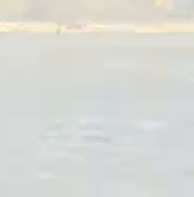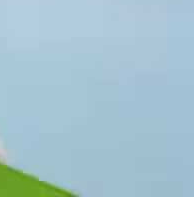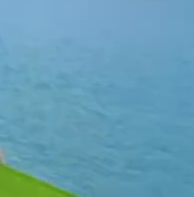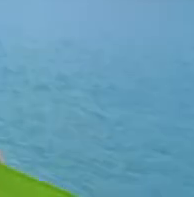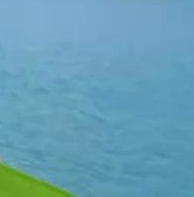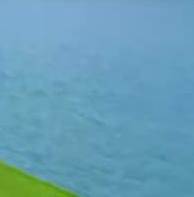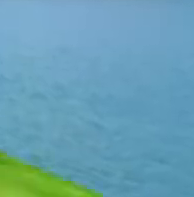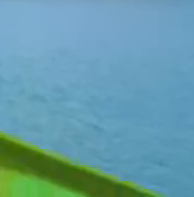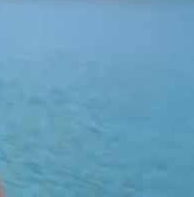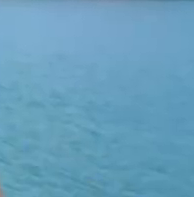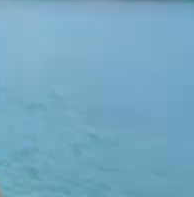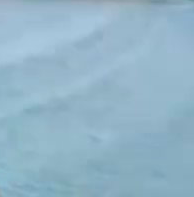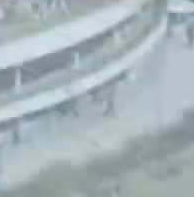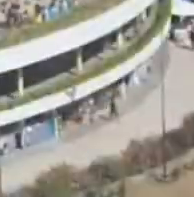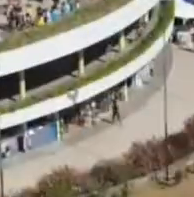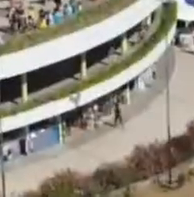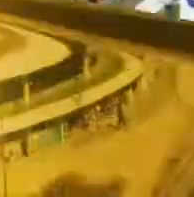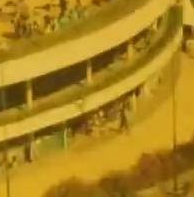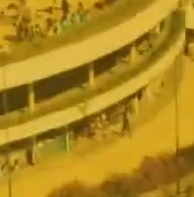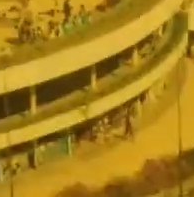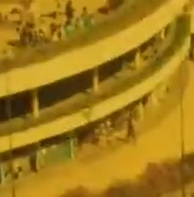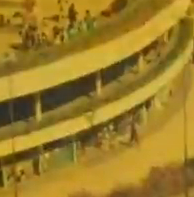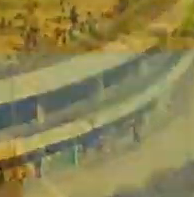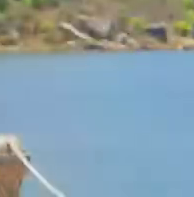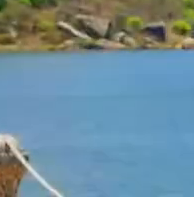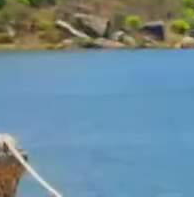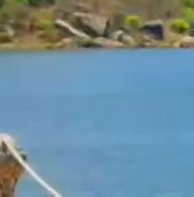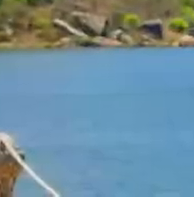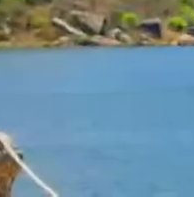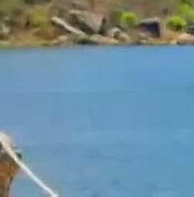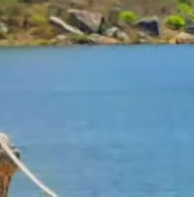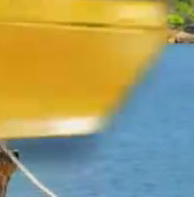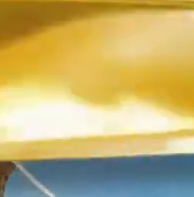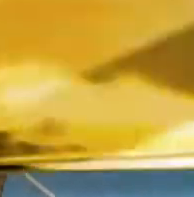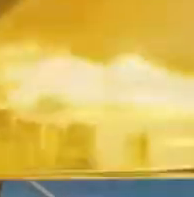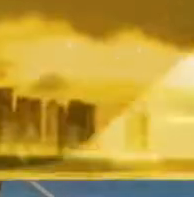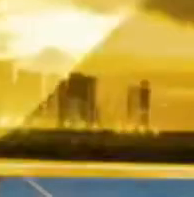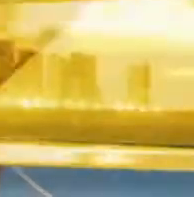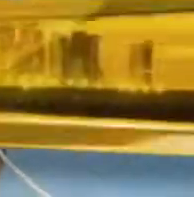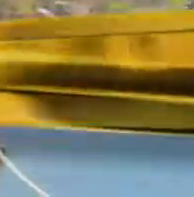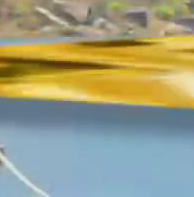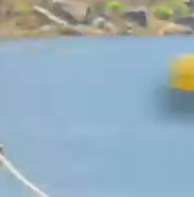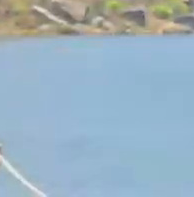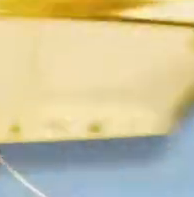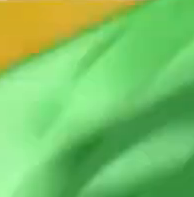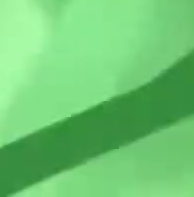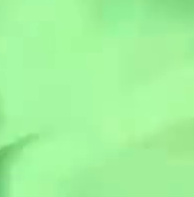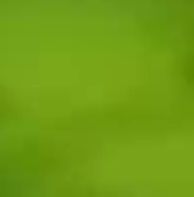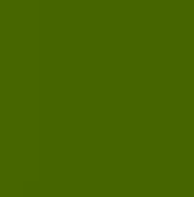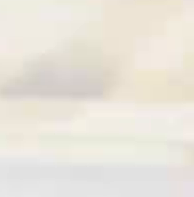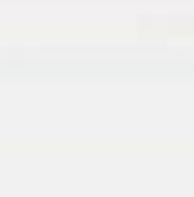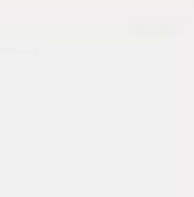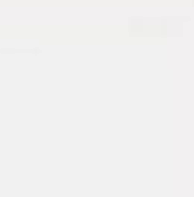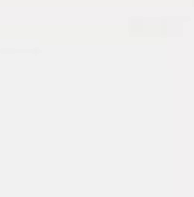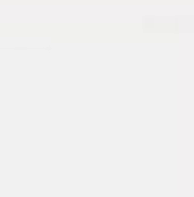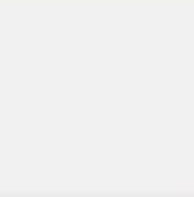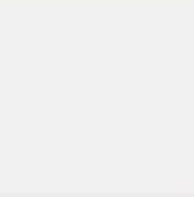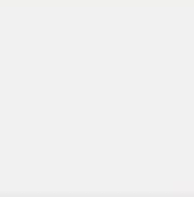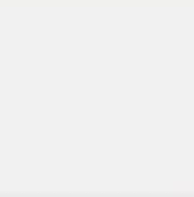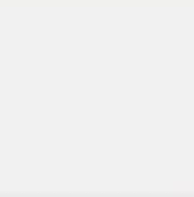Nossa marca é mudar pra você se ver melhor. Aqui na TV Assembleia.